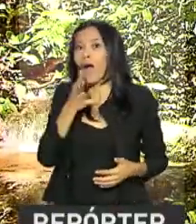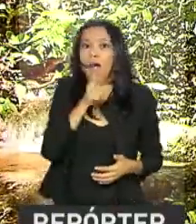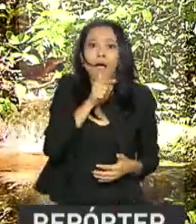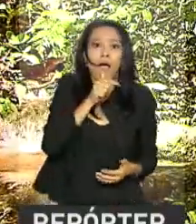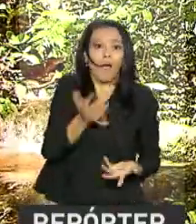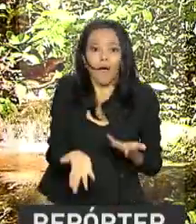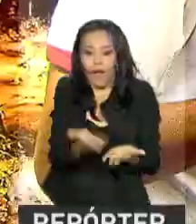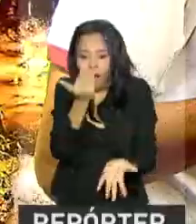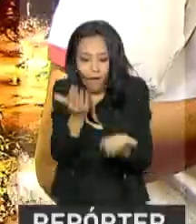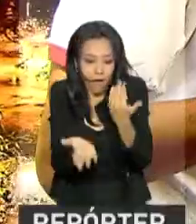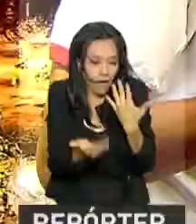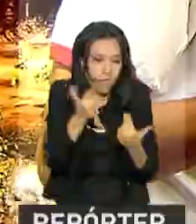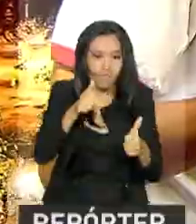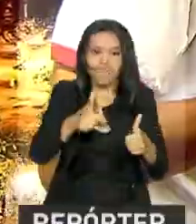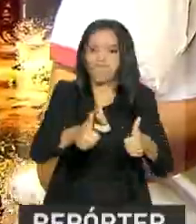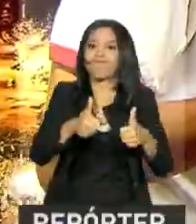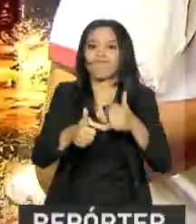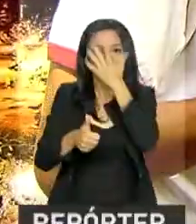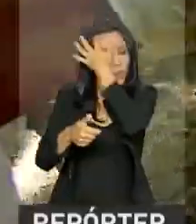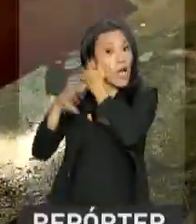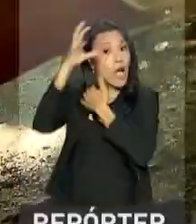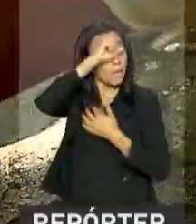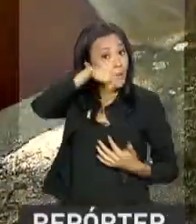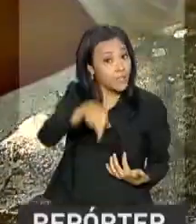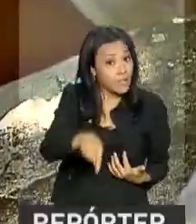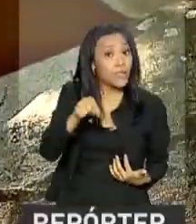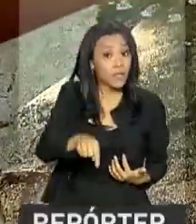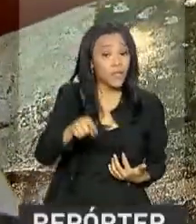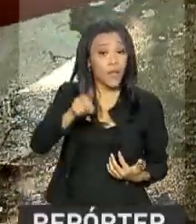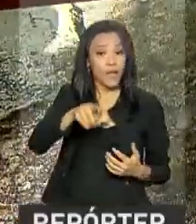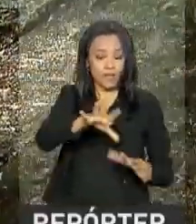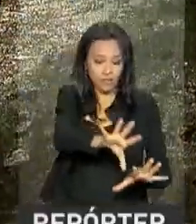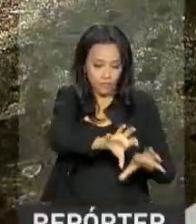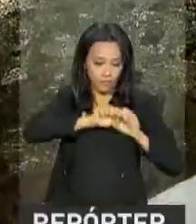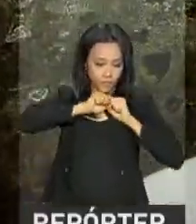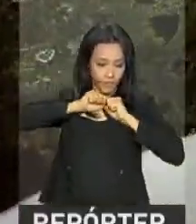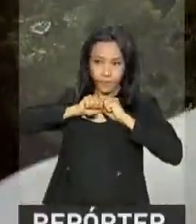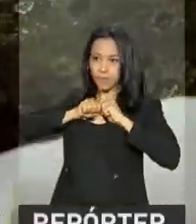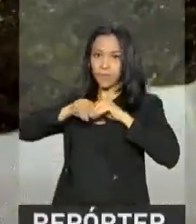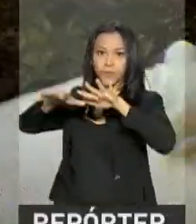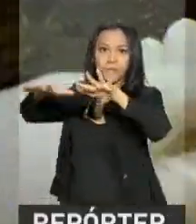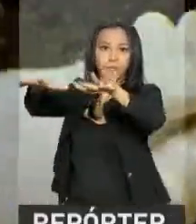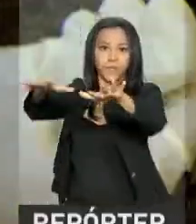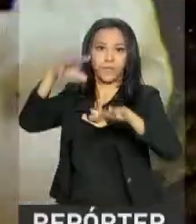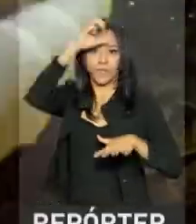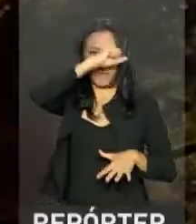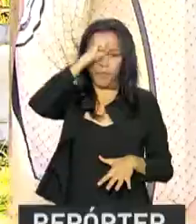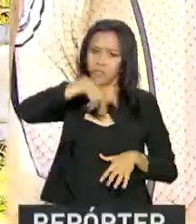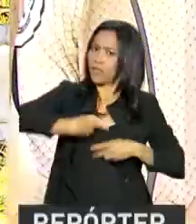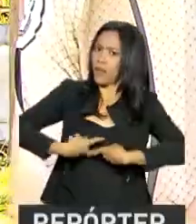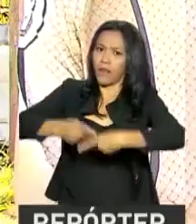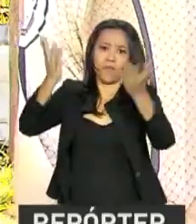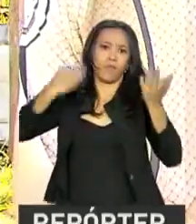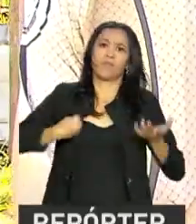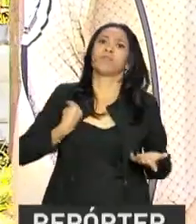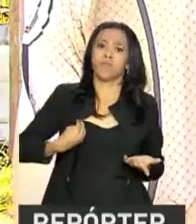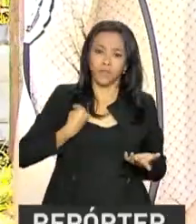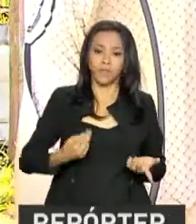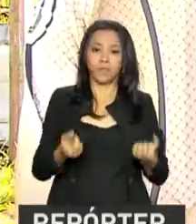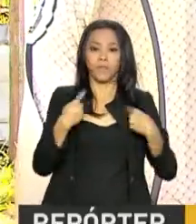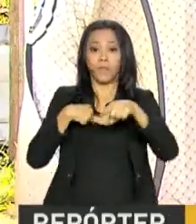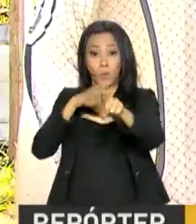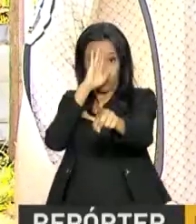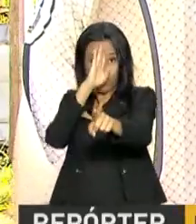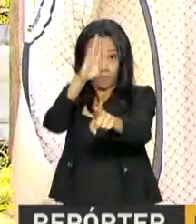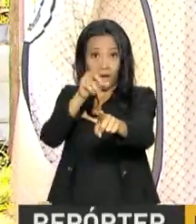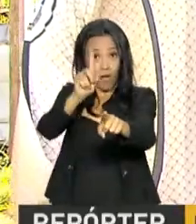nas nascentes o que se aprende aqui é multiplicado elevado por toda a vida o principal ganho foi a motivação